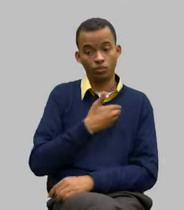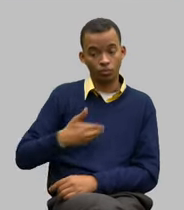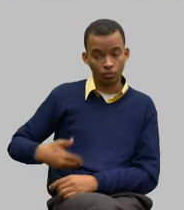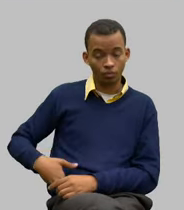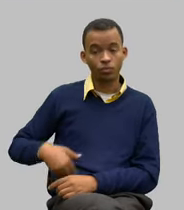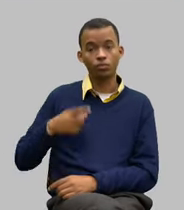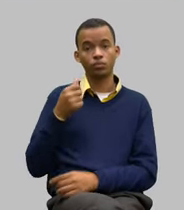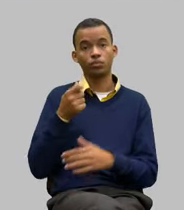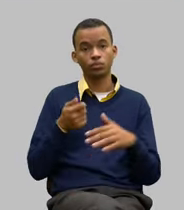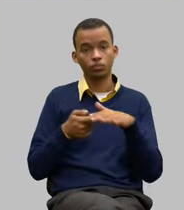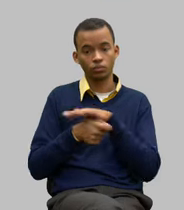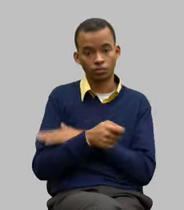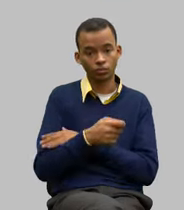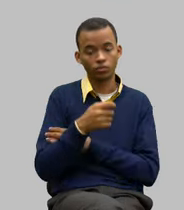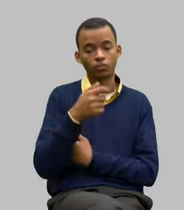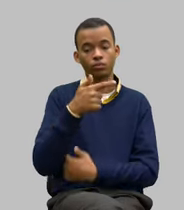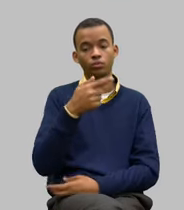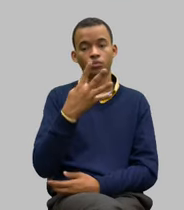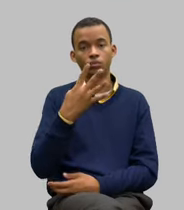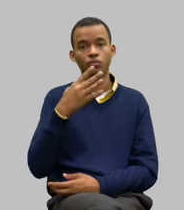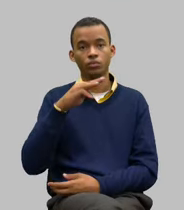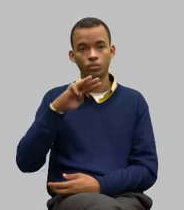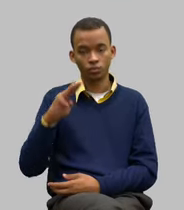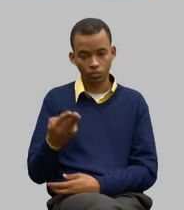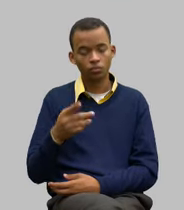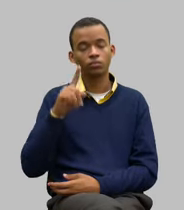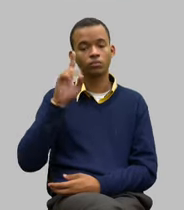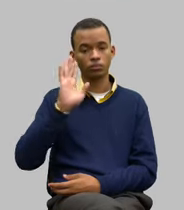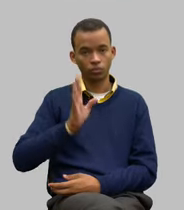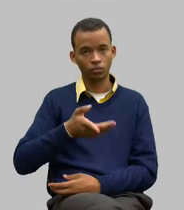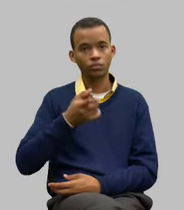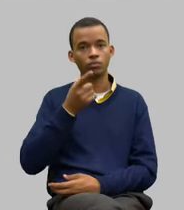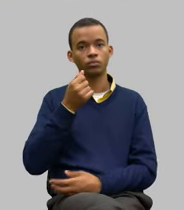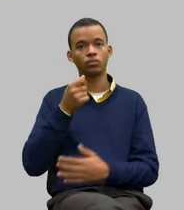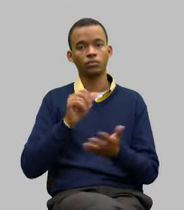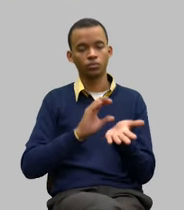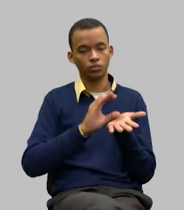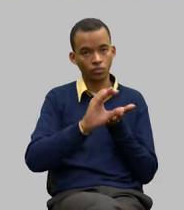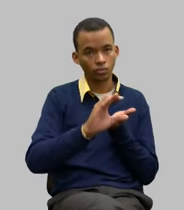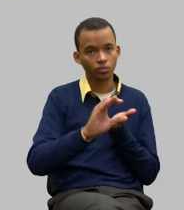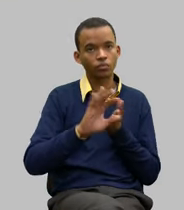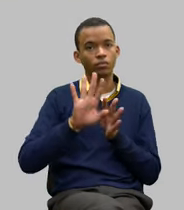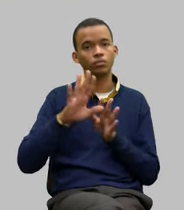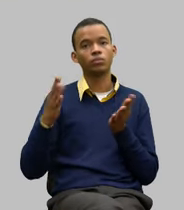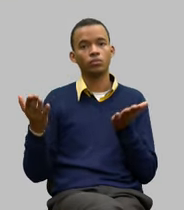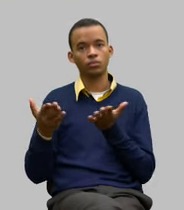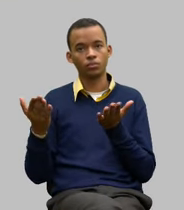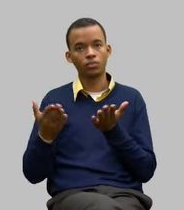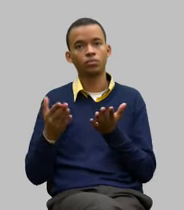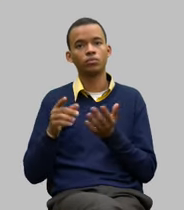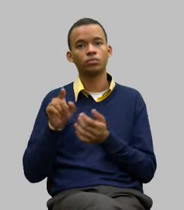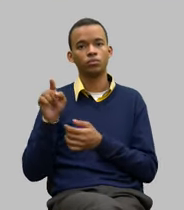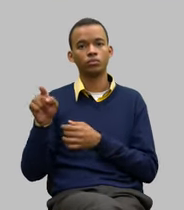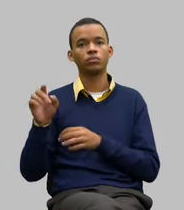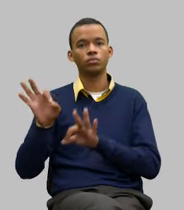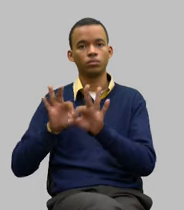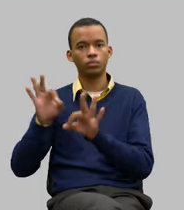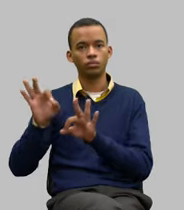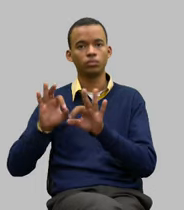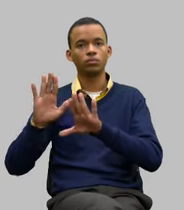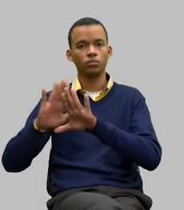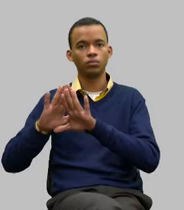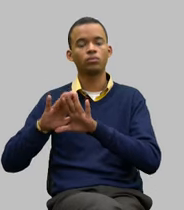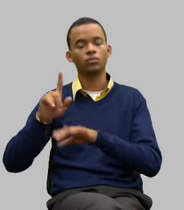construção do sistema prisional então foi um investimento pesado que o governo fez mas a o auxílio de vossa excelênci para nós é fundamental